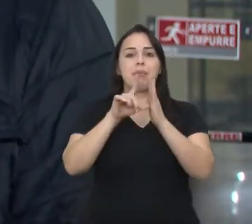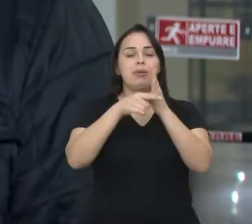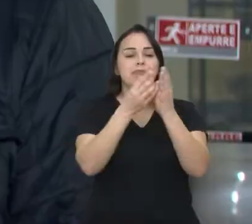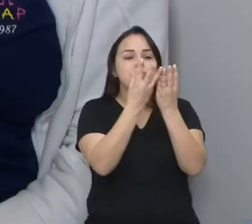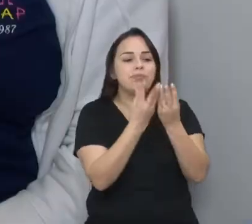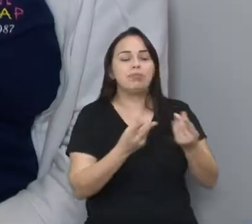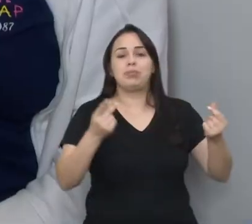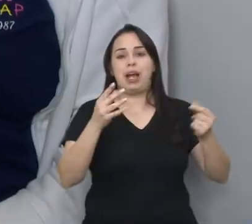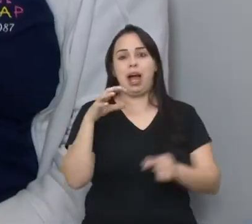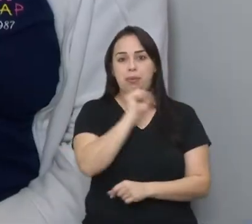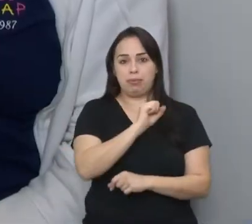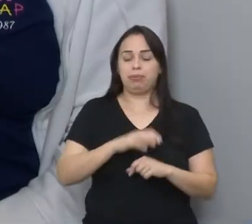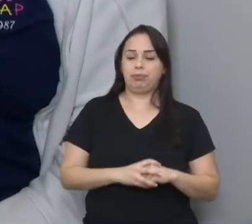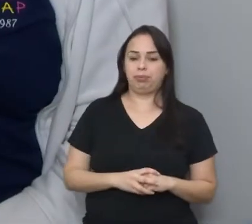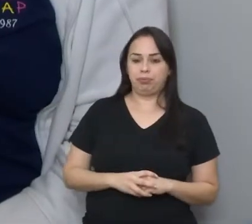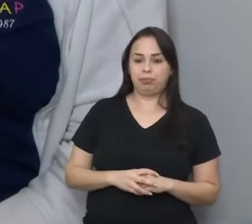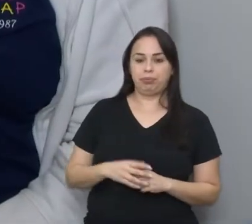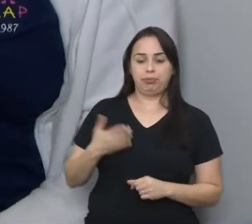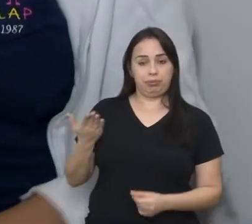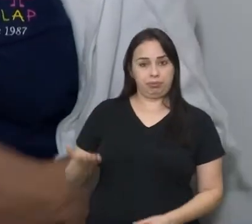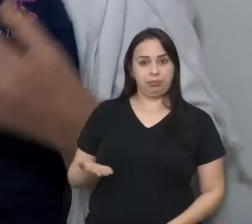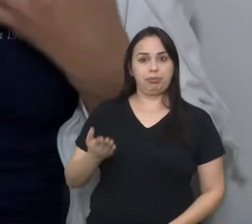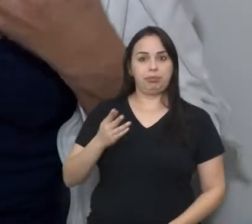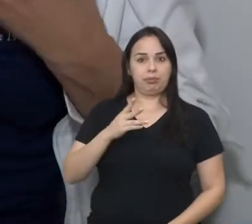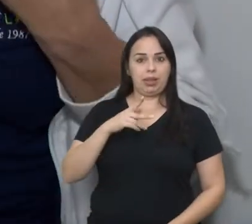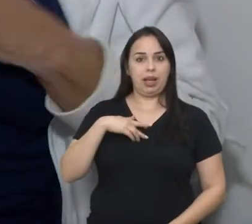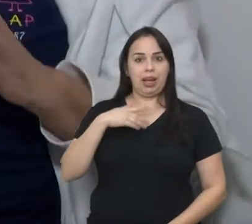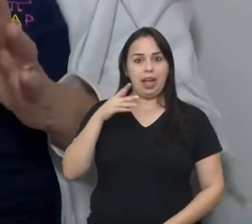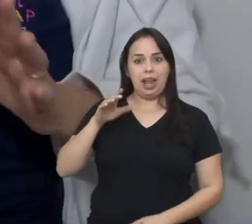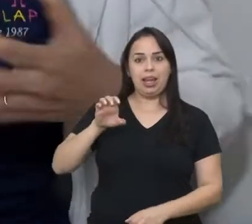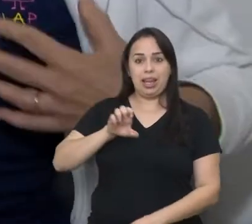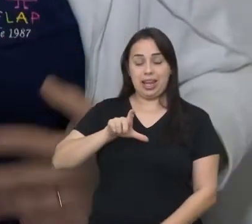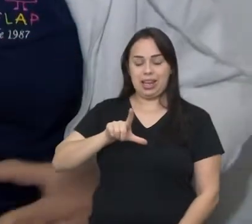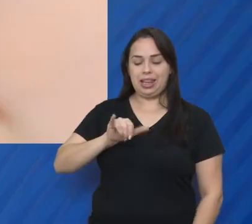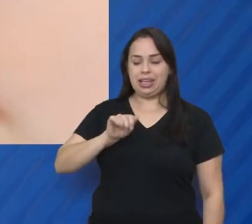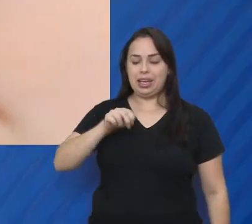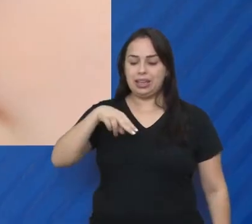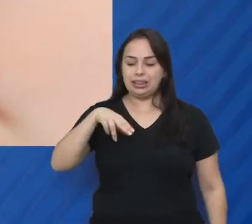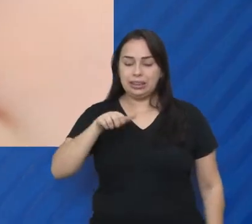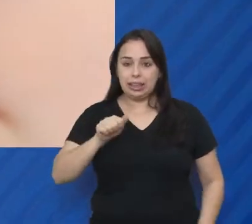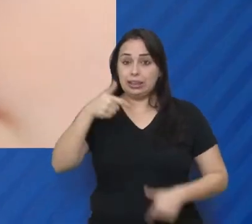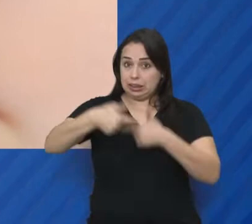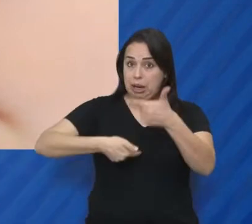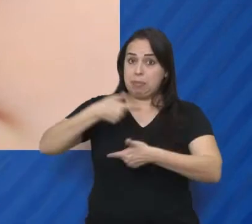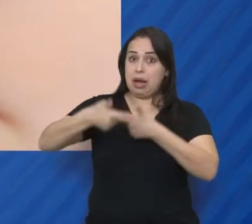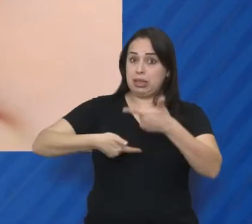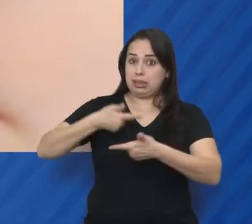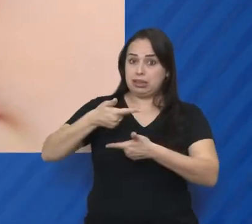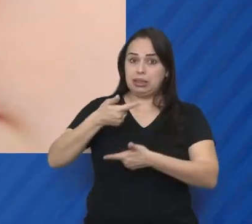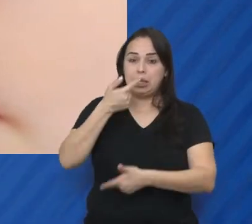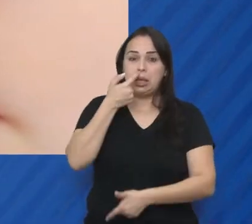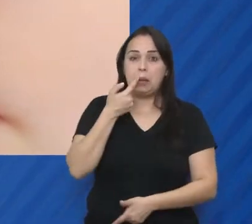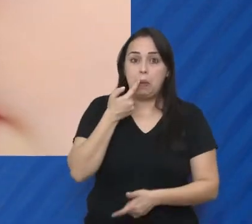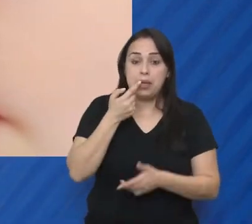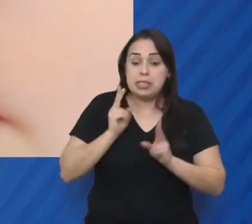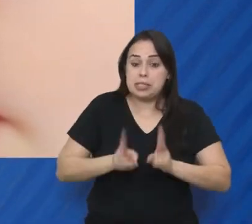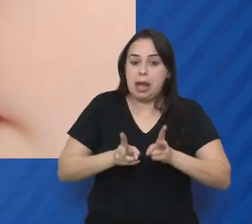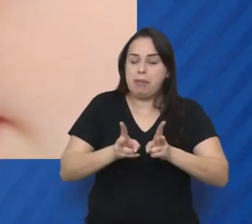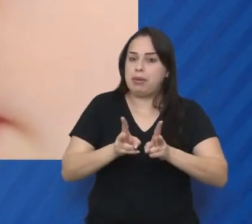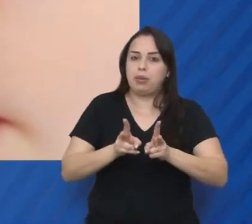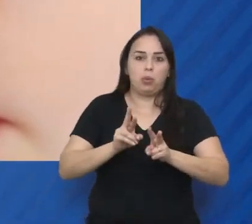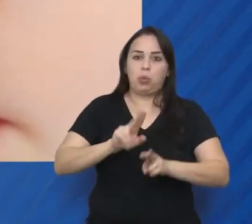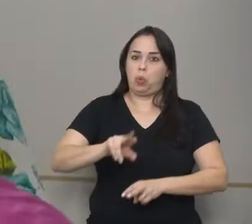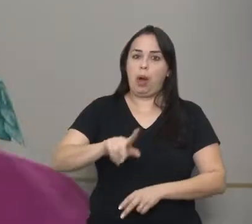mais rápido. A Eliana, que atua na causa há bastante tempo, reforça: a fissura palatina não é permanente,